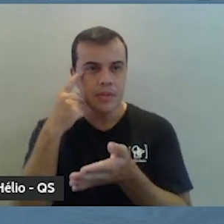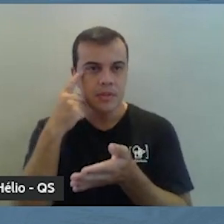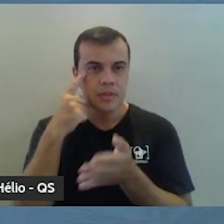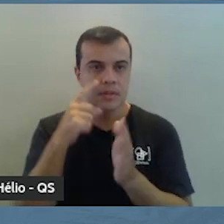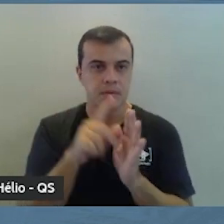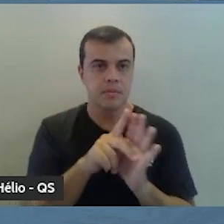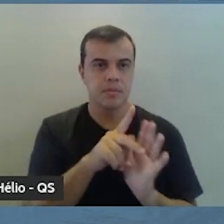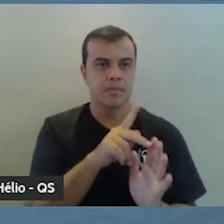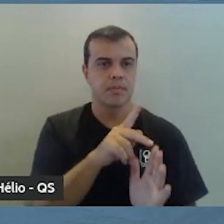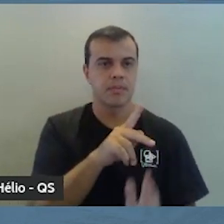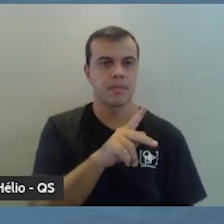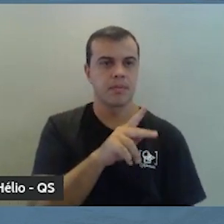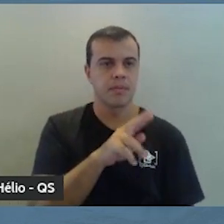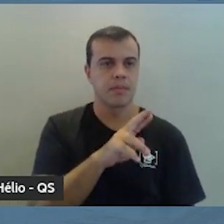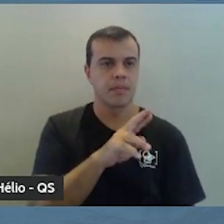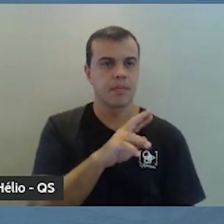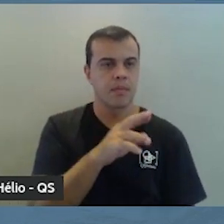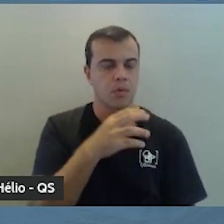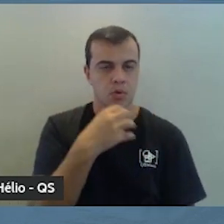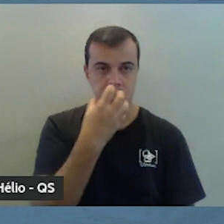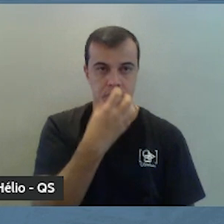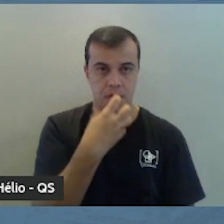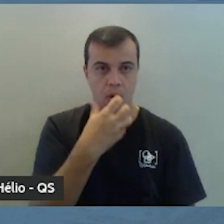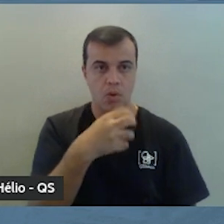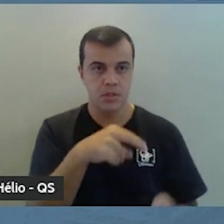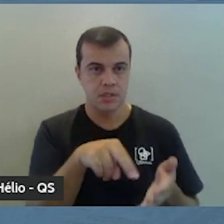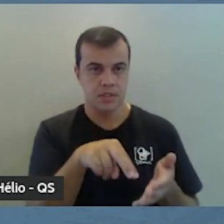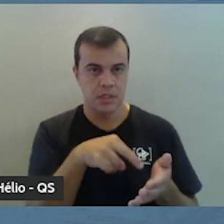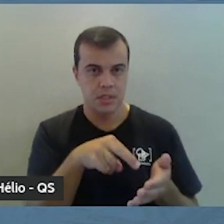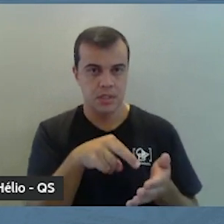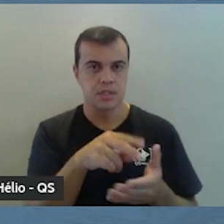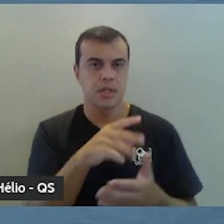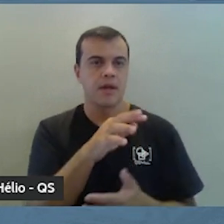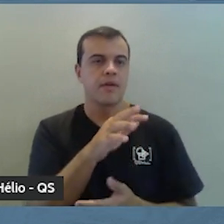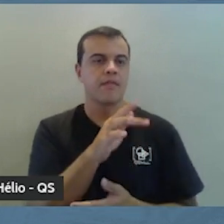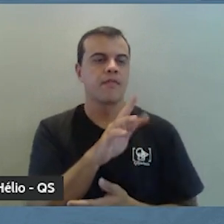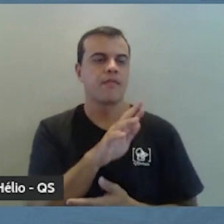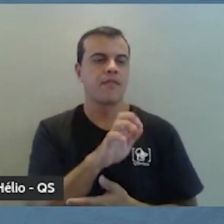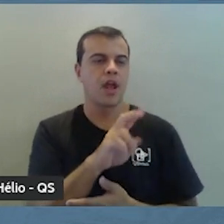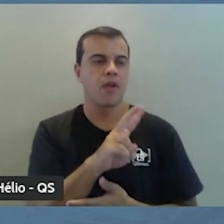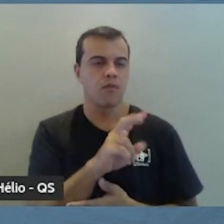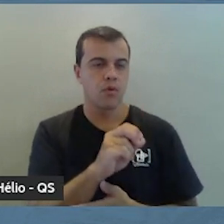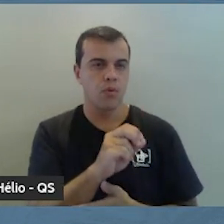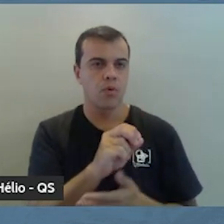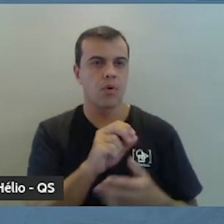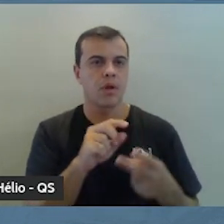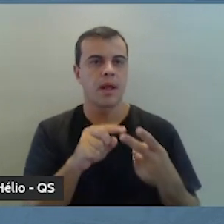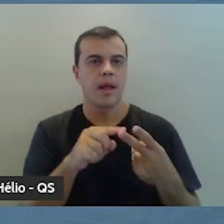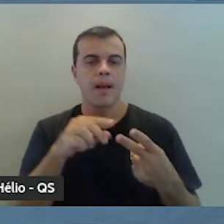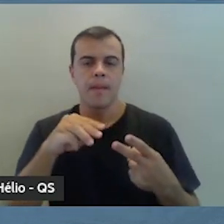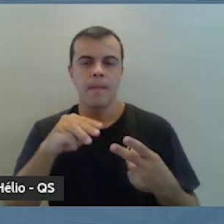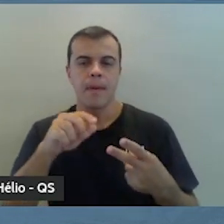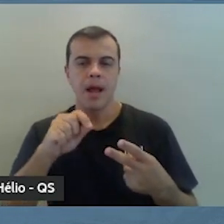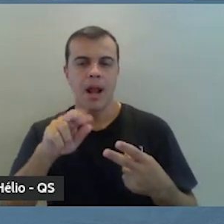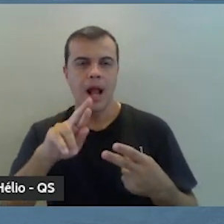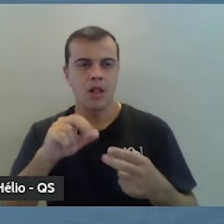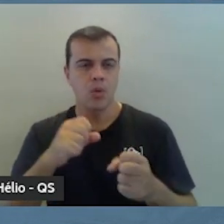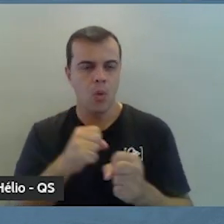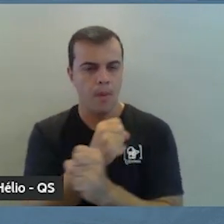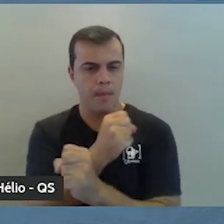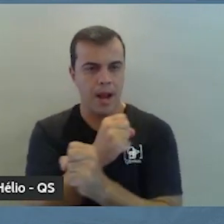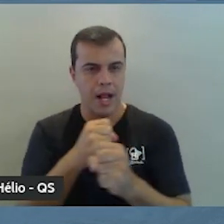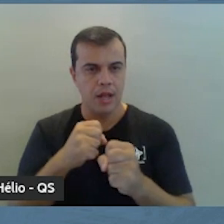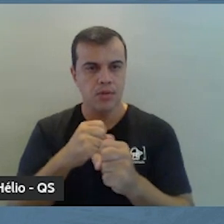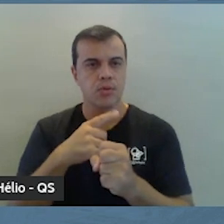uma expressão musical e de dança. Quando você pensa no maracatu, tem uma coisa teatral